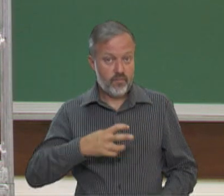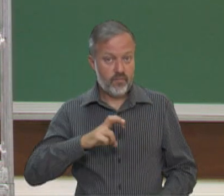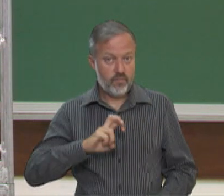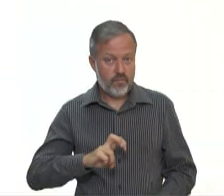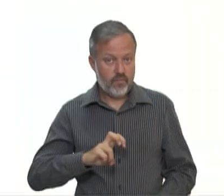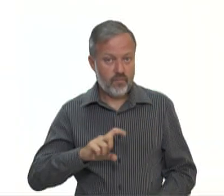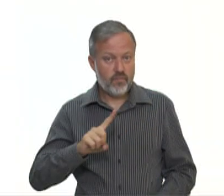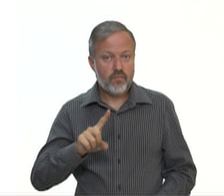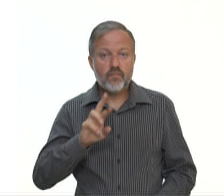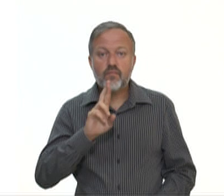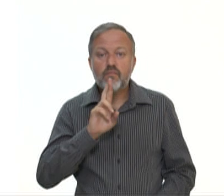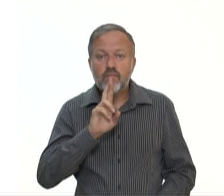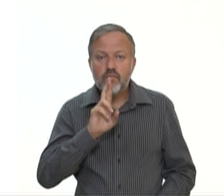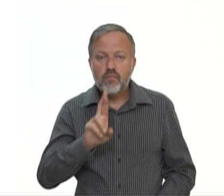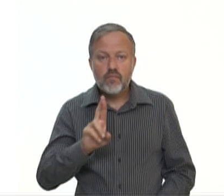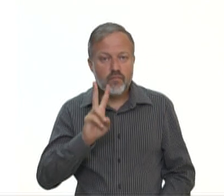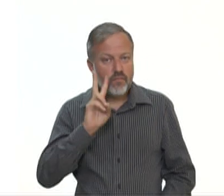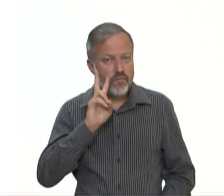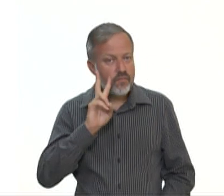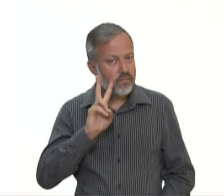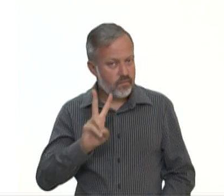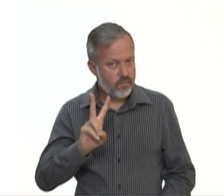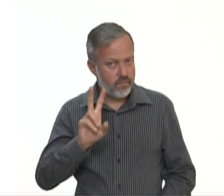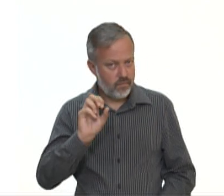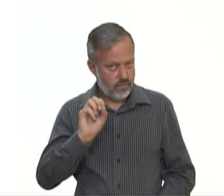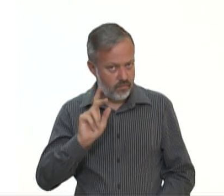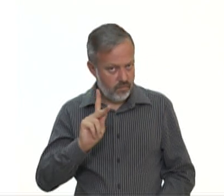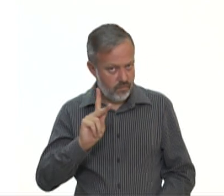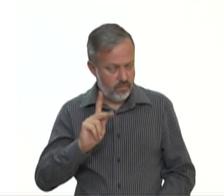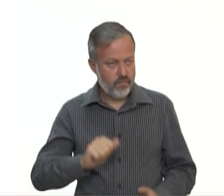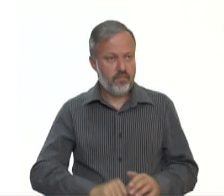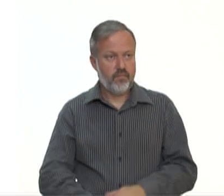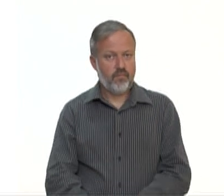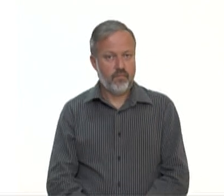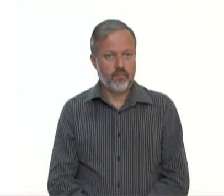para que a gente resolva. Vou deixar um tempo para vocês fazerem agora.